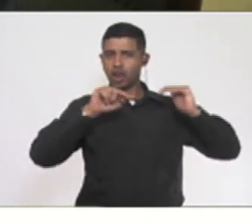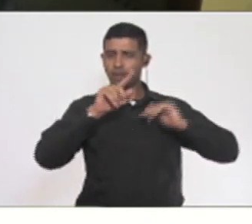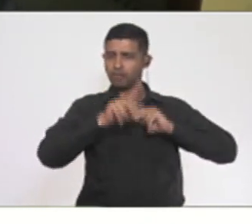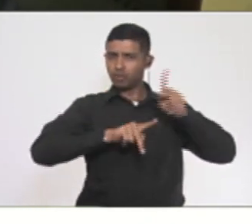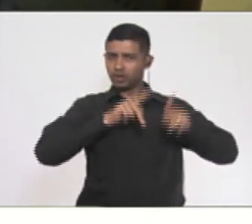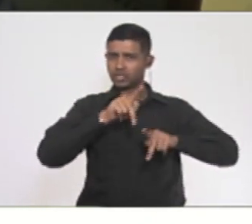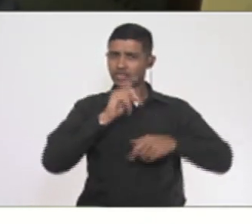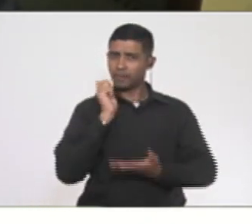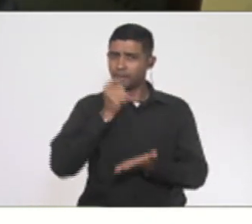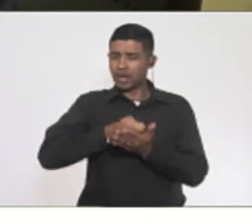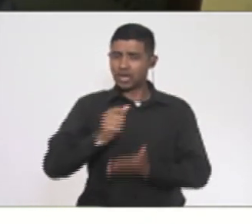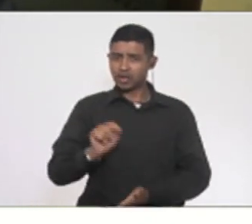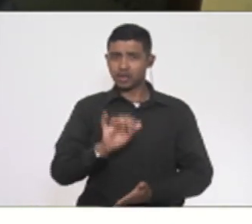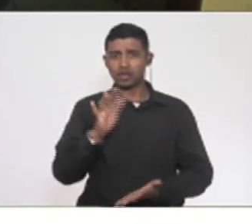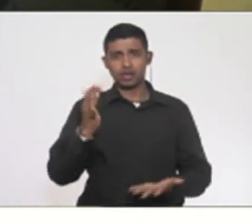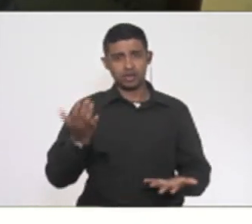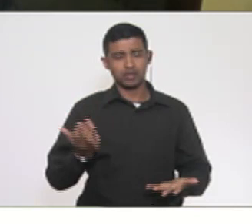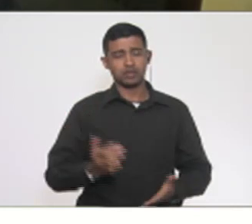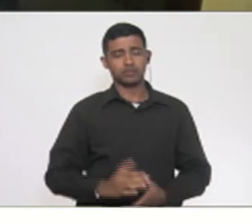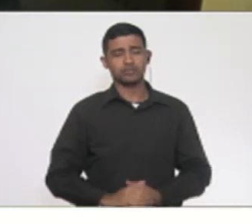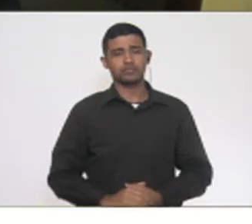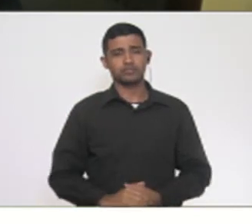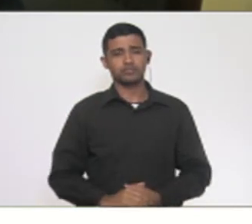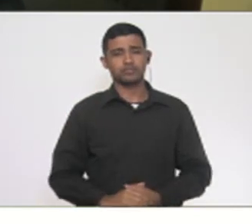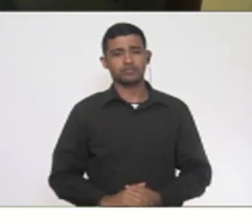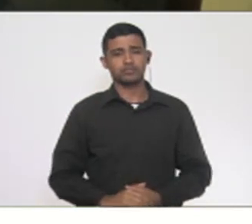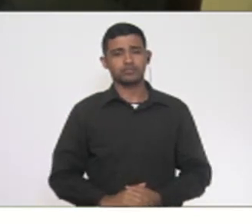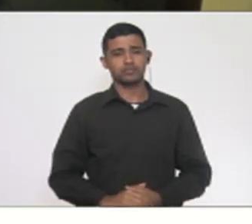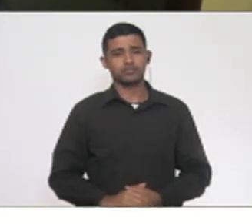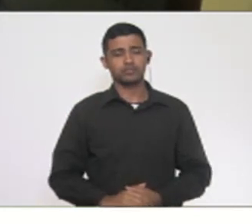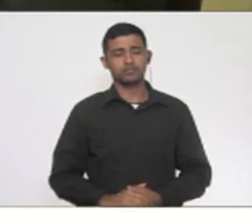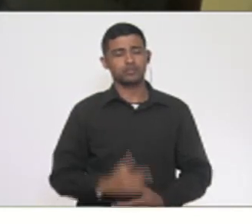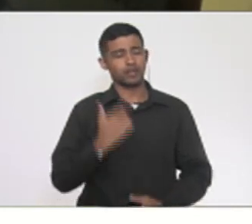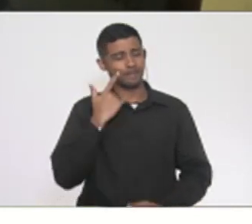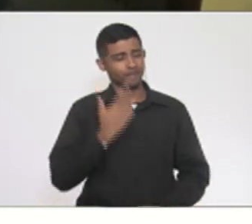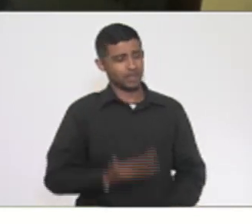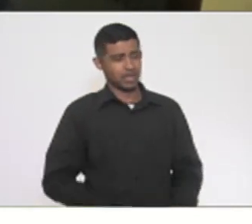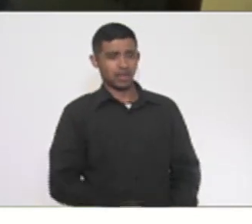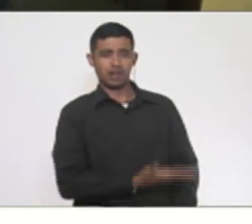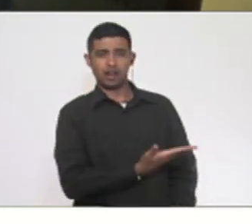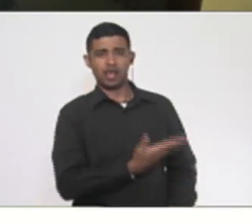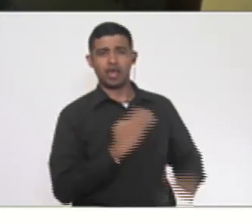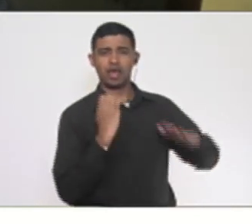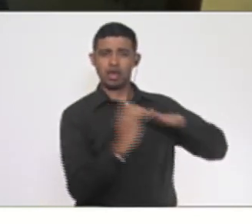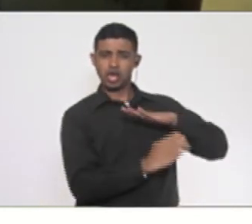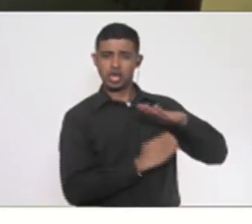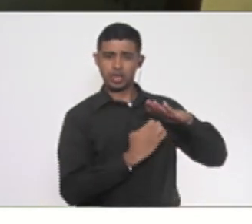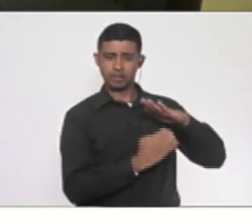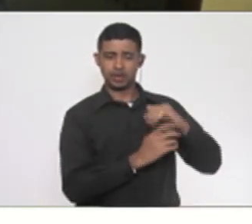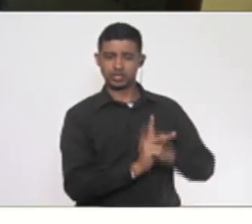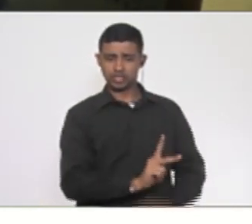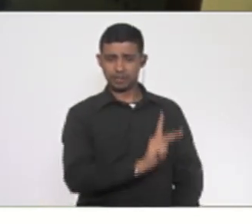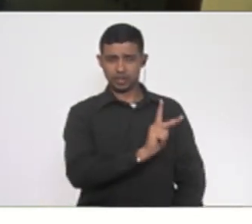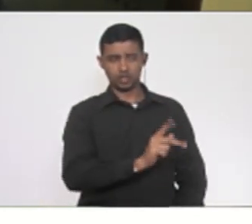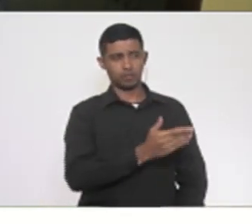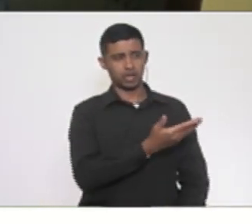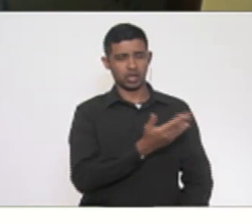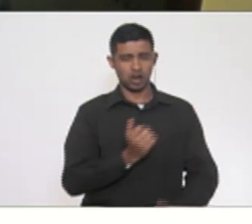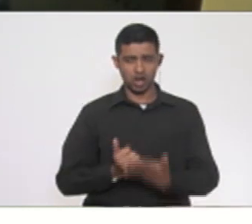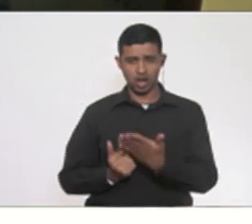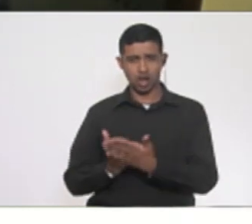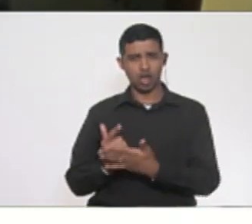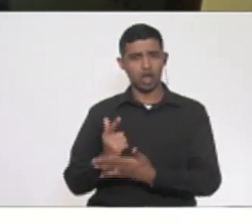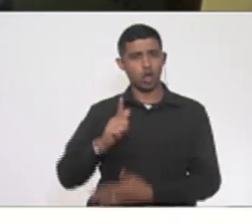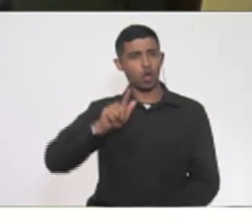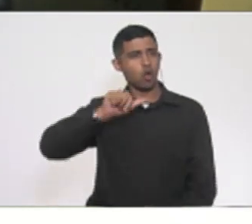pagar, é muito caro, ao ponto da nossa querida Petrobras comprar, já foi falado aqui, esse